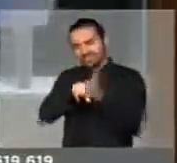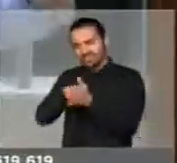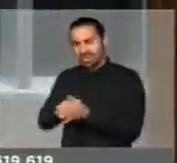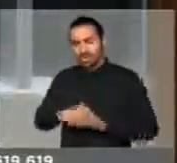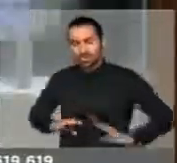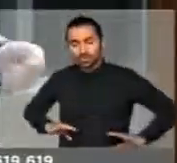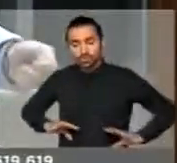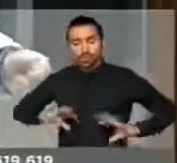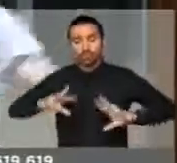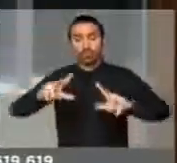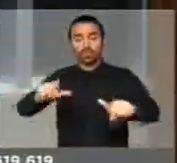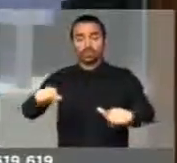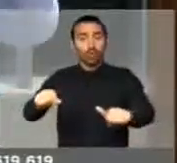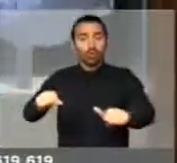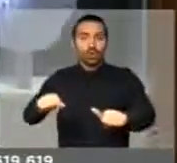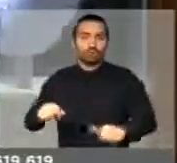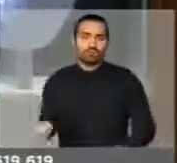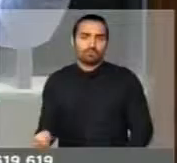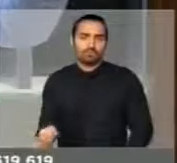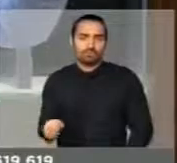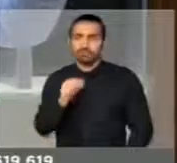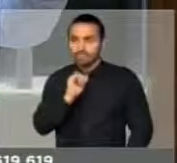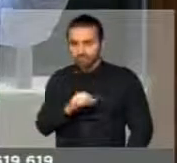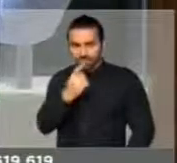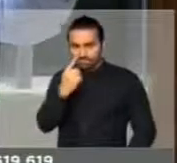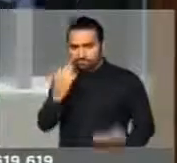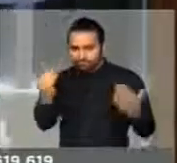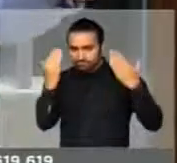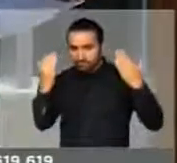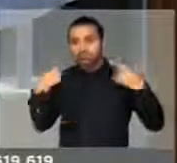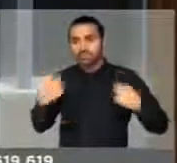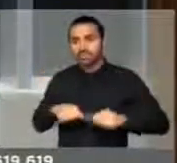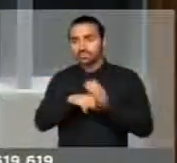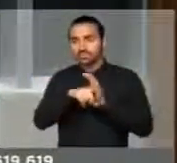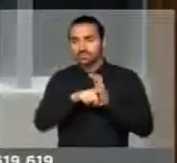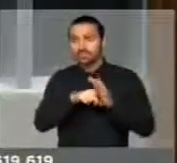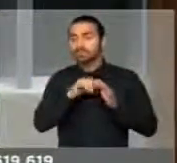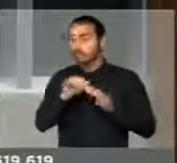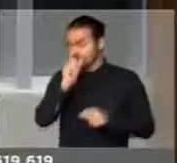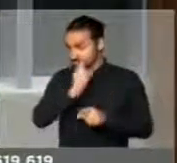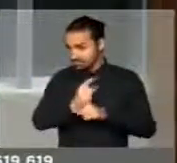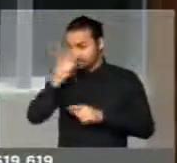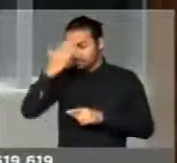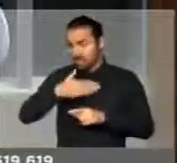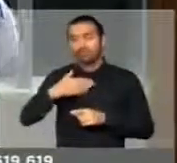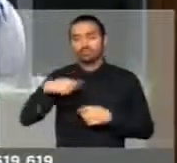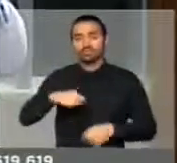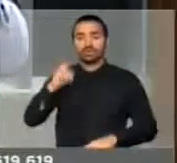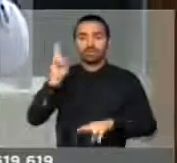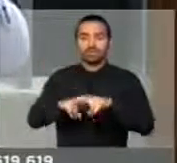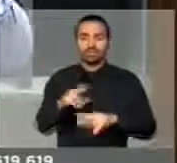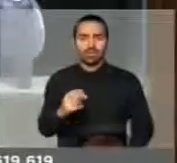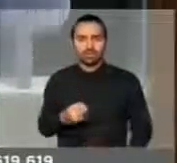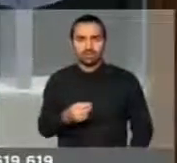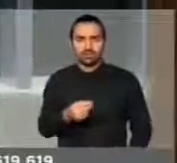presidentes de partido importante que fazem oposição aqui, como é o caso do Agripino. São 2 denúncias já, uma por 1 milhão